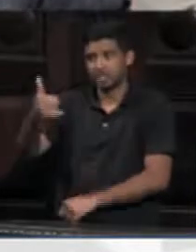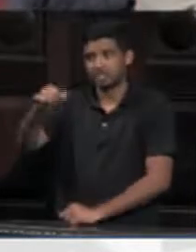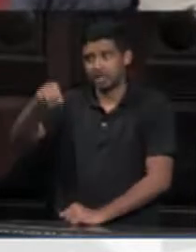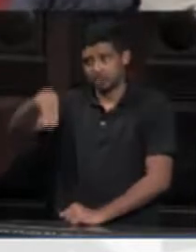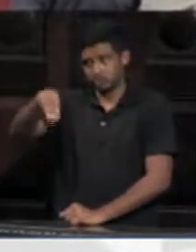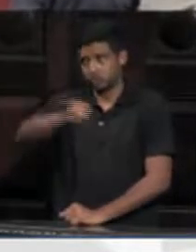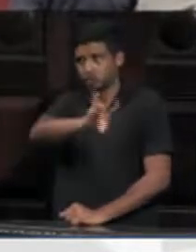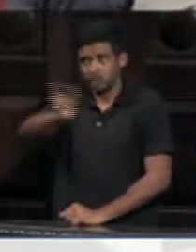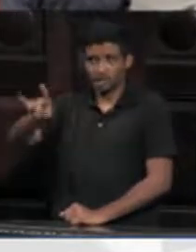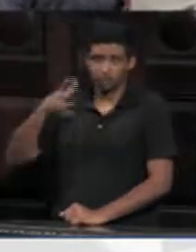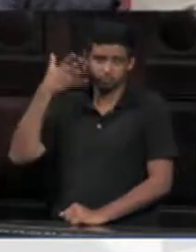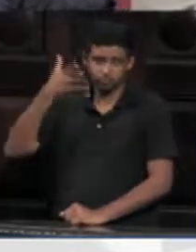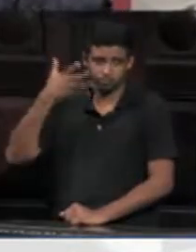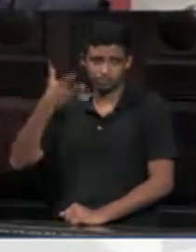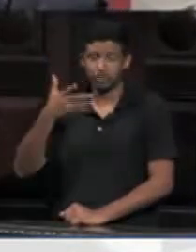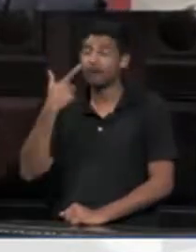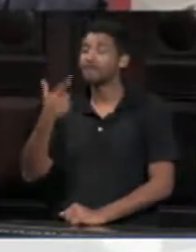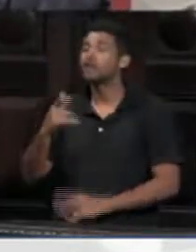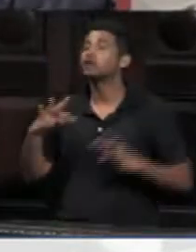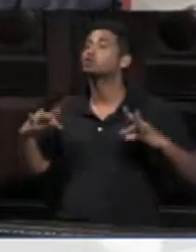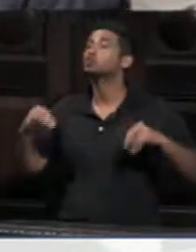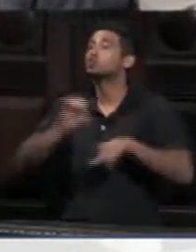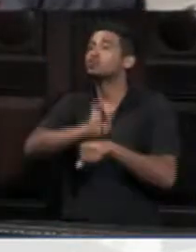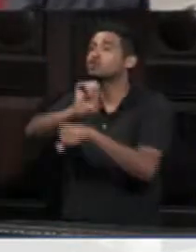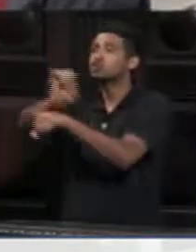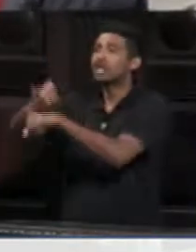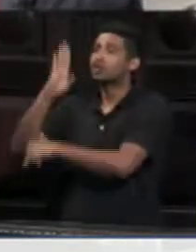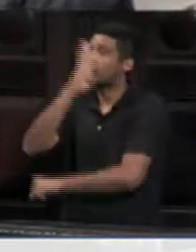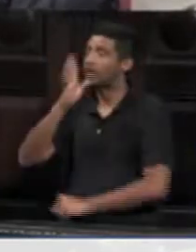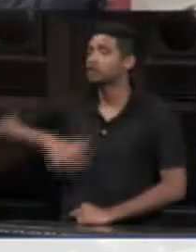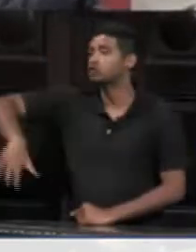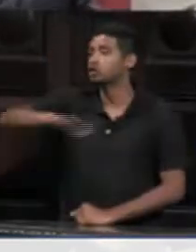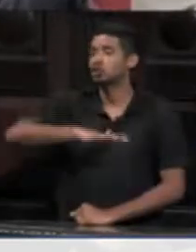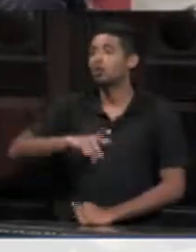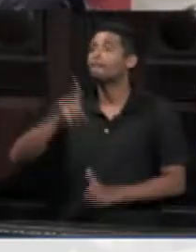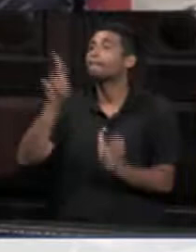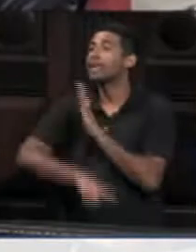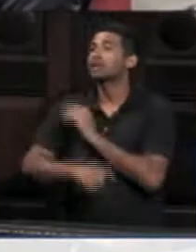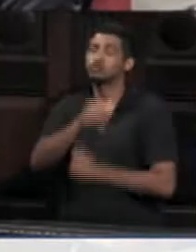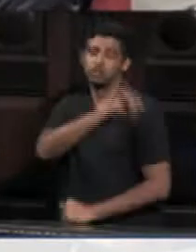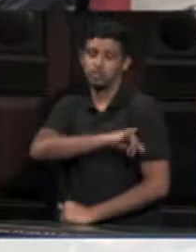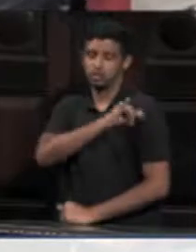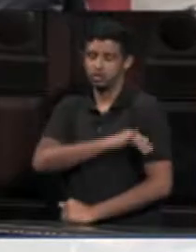todos os estados do Brasil, tirando o Rio de Janeiro, todos,